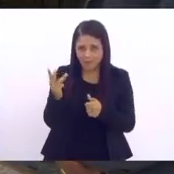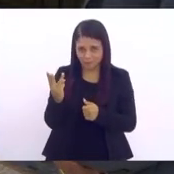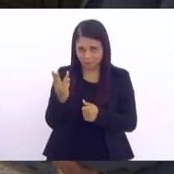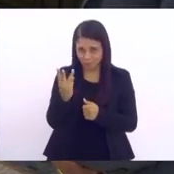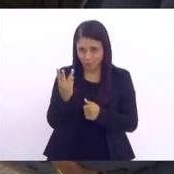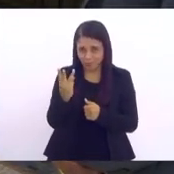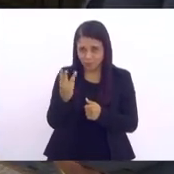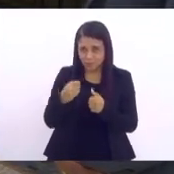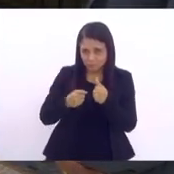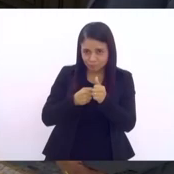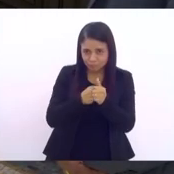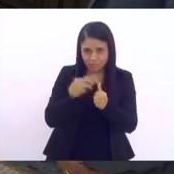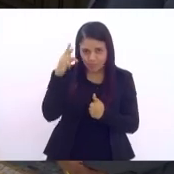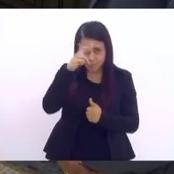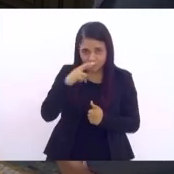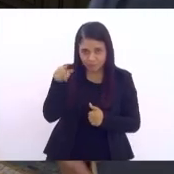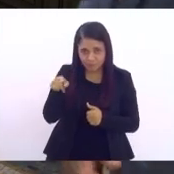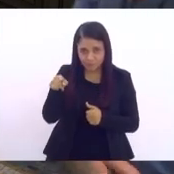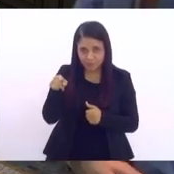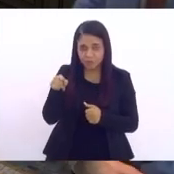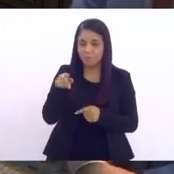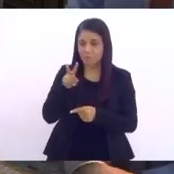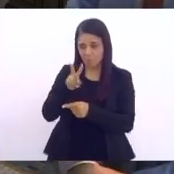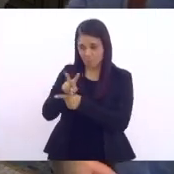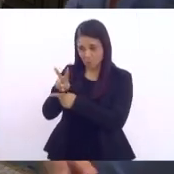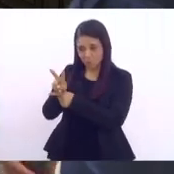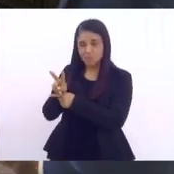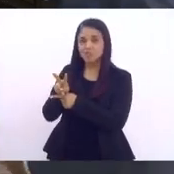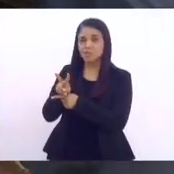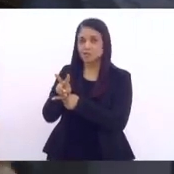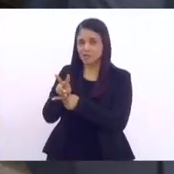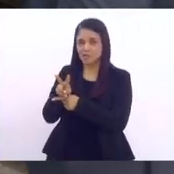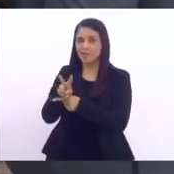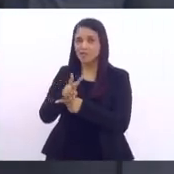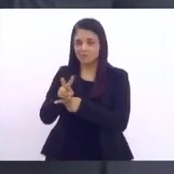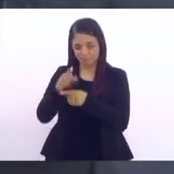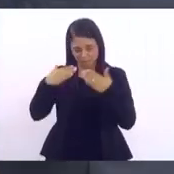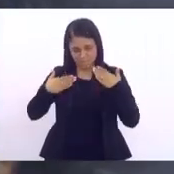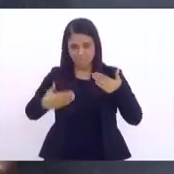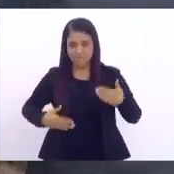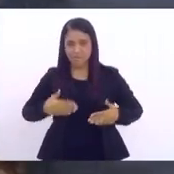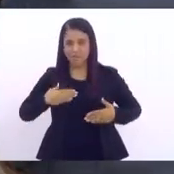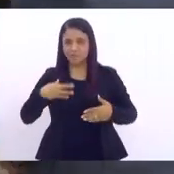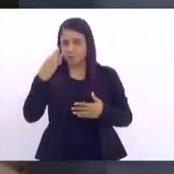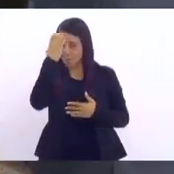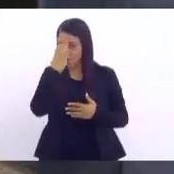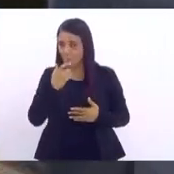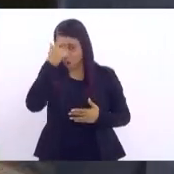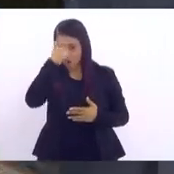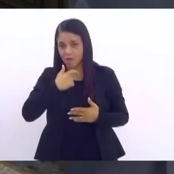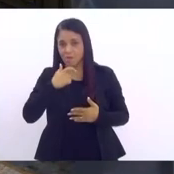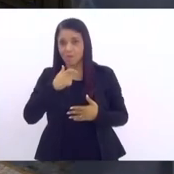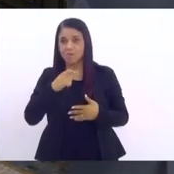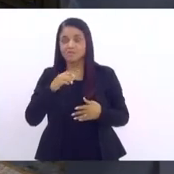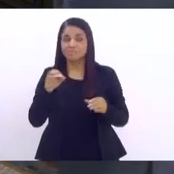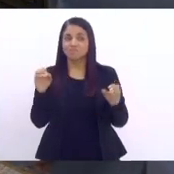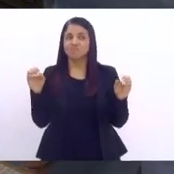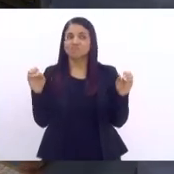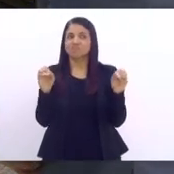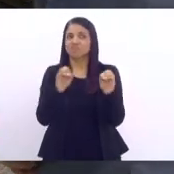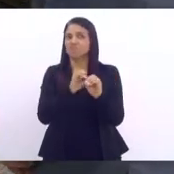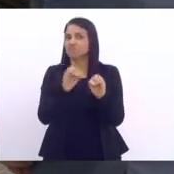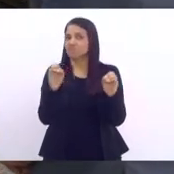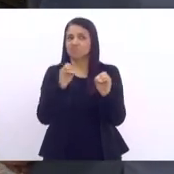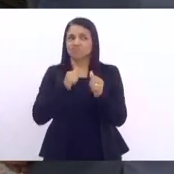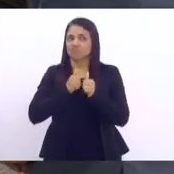a incolumidade física e moral de Vossa Excelência. Isso não, né? Sob hipótese alguma, eu não faço